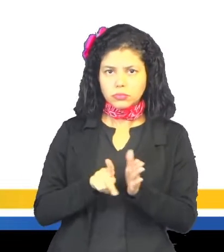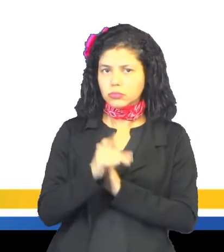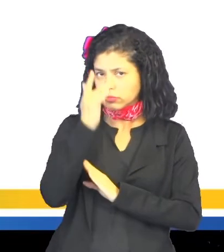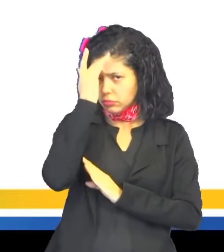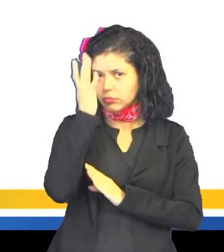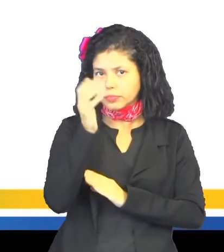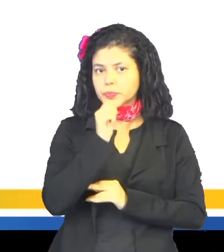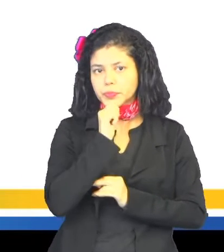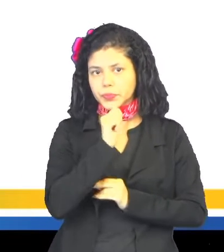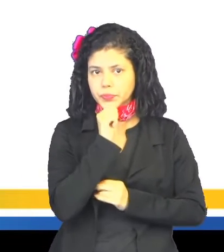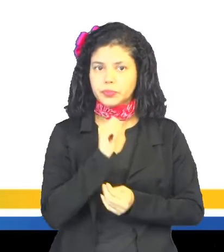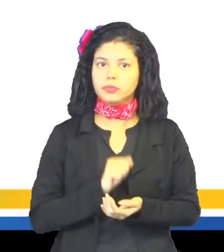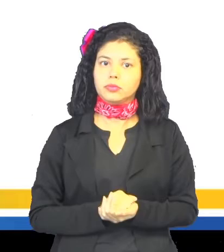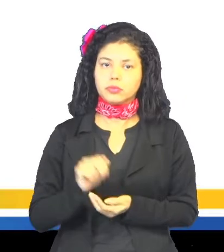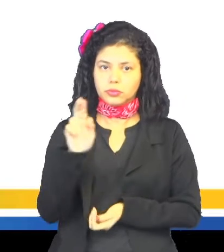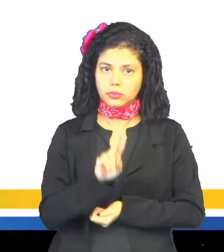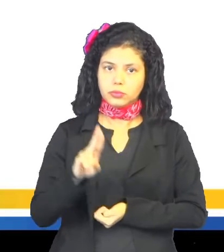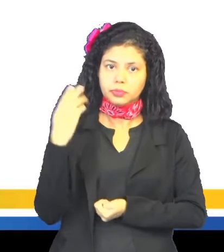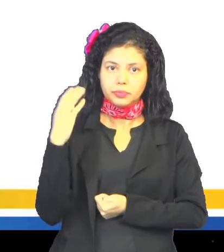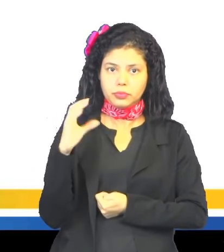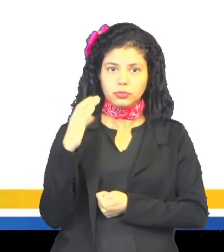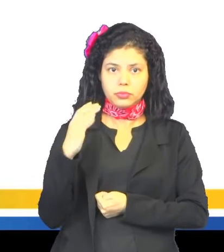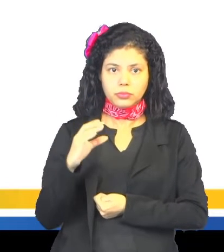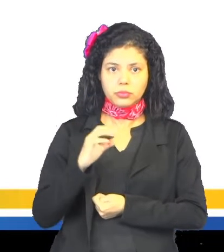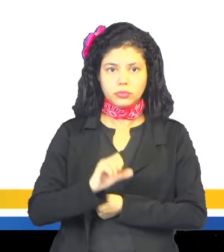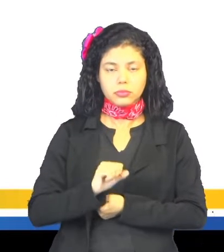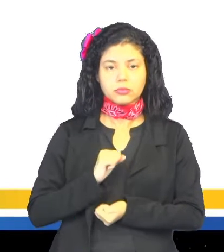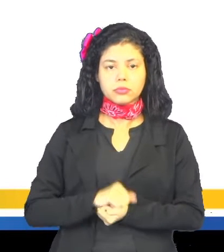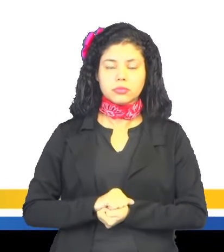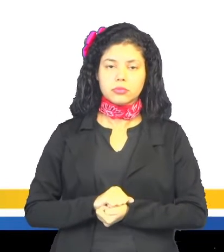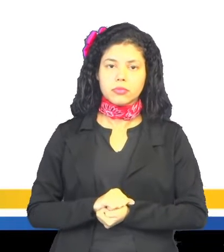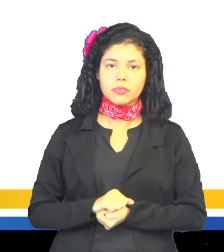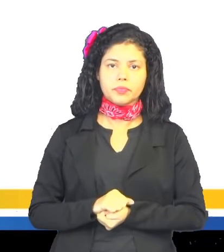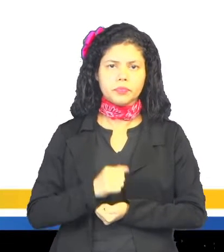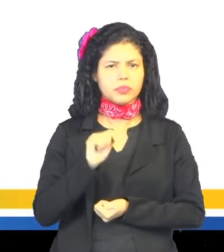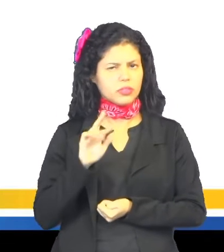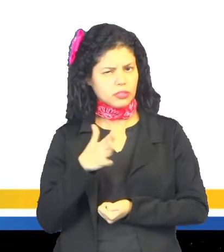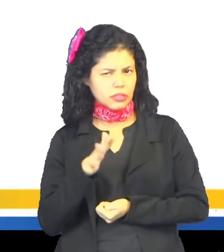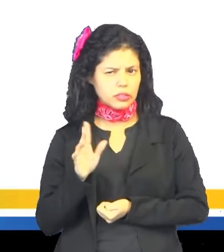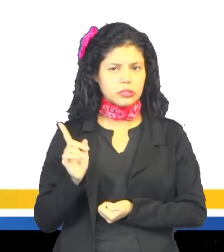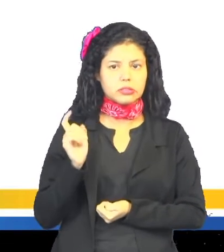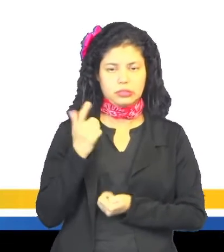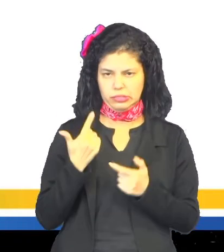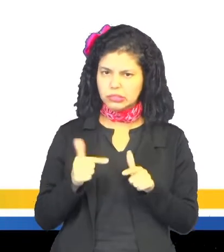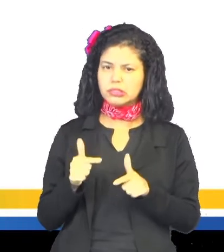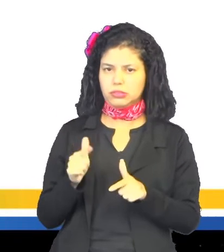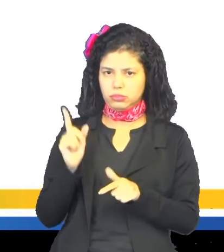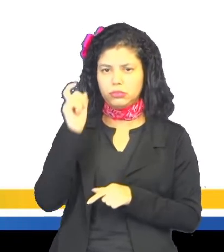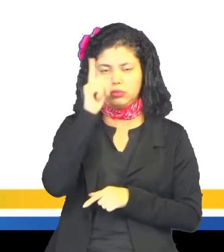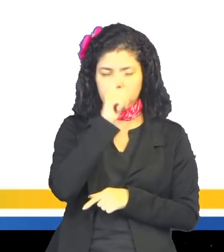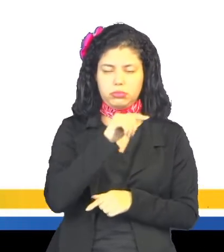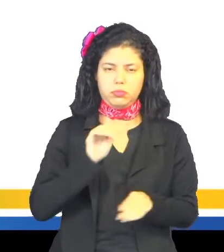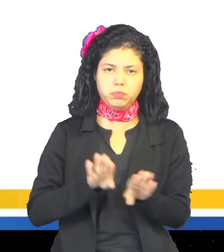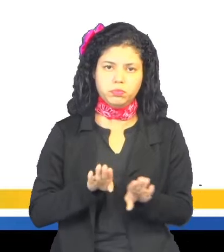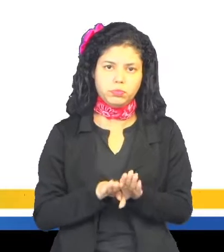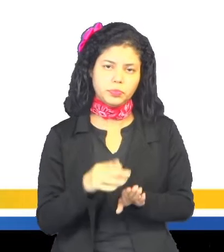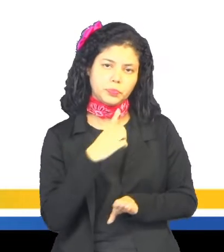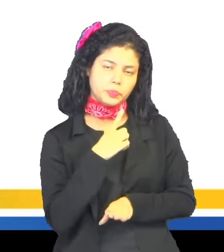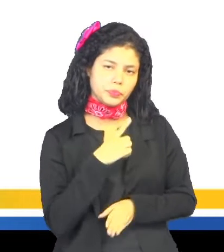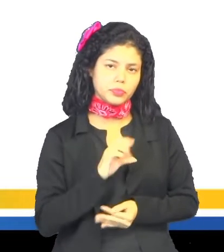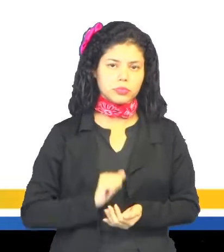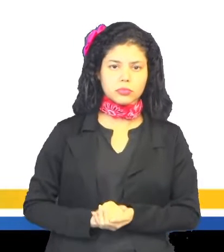torna também mais fácil né que esse uso da cedilha com s na língua portuguesa é um pouco meio e chatinho né uma